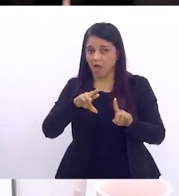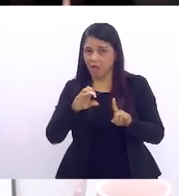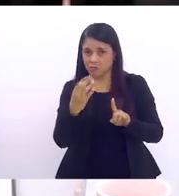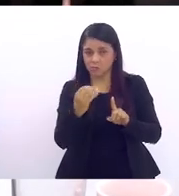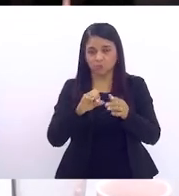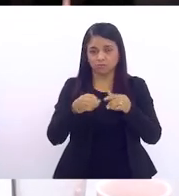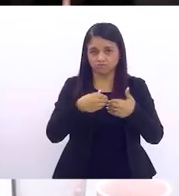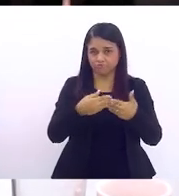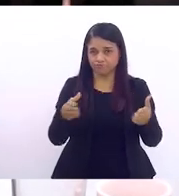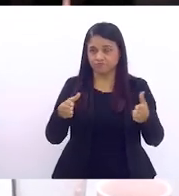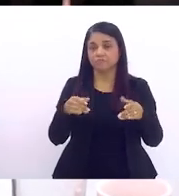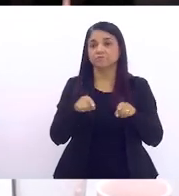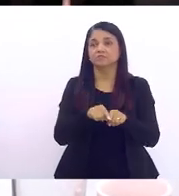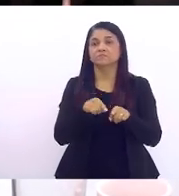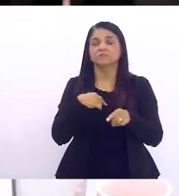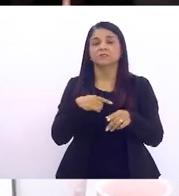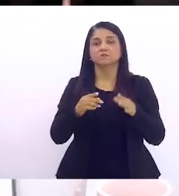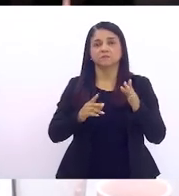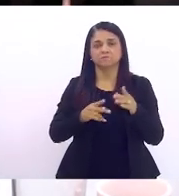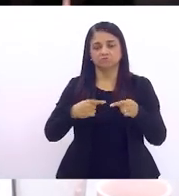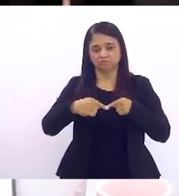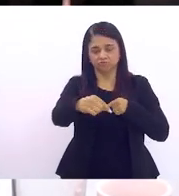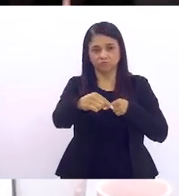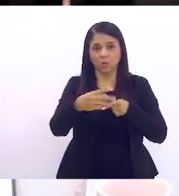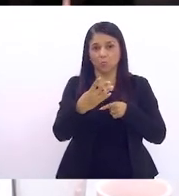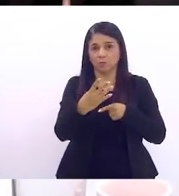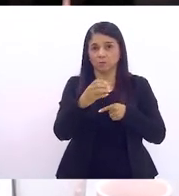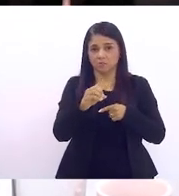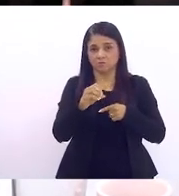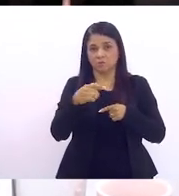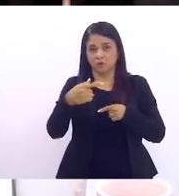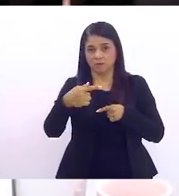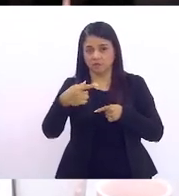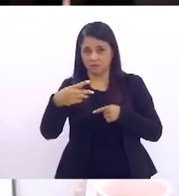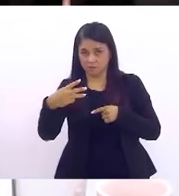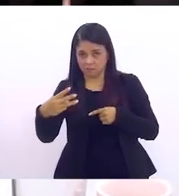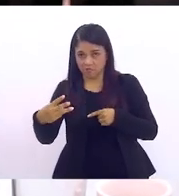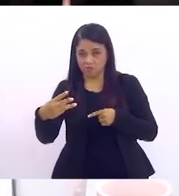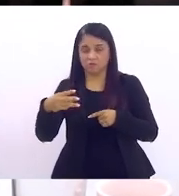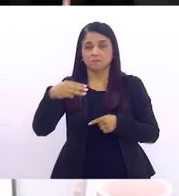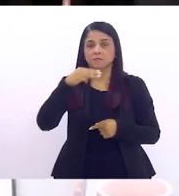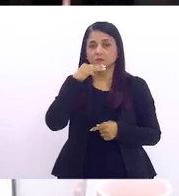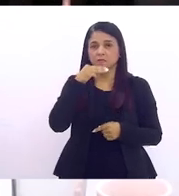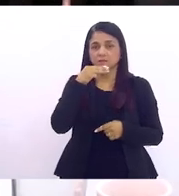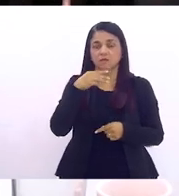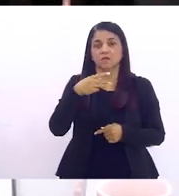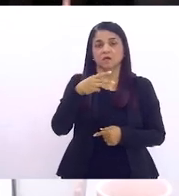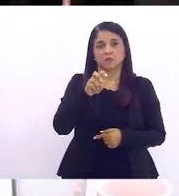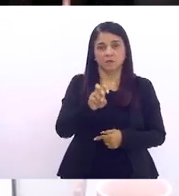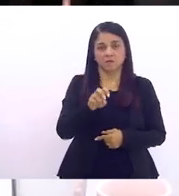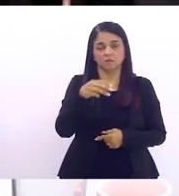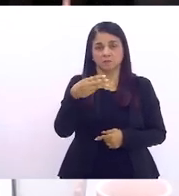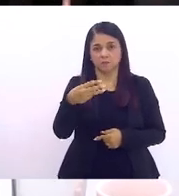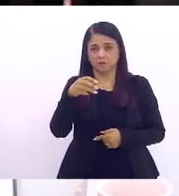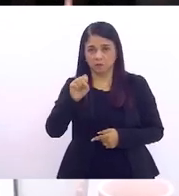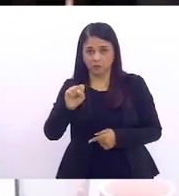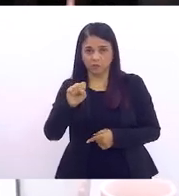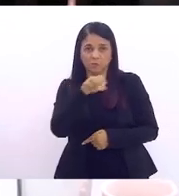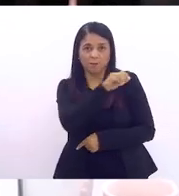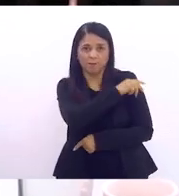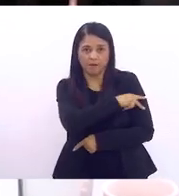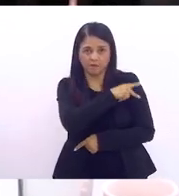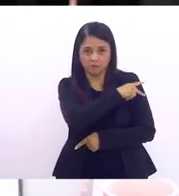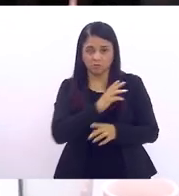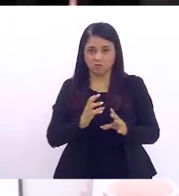qum 414 Taguaí 447 Mangaratiba e 538 e em Parati